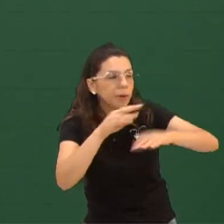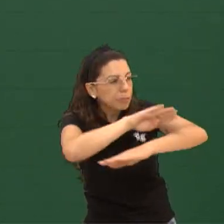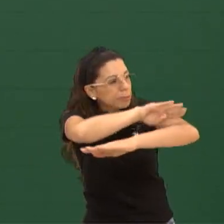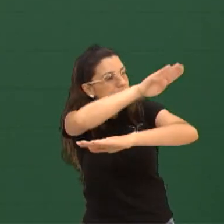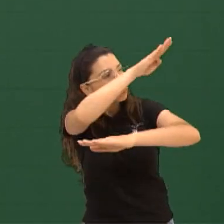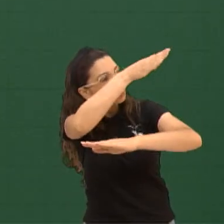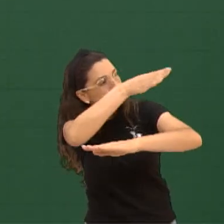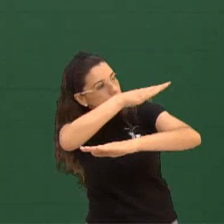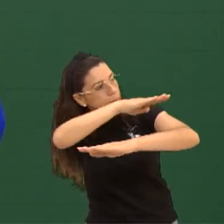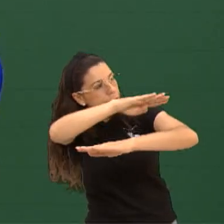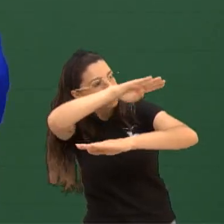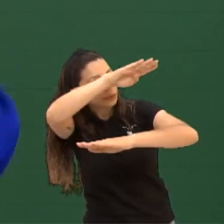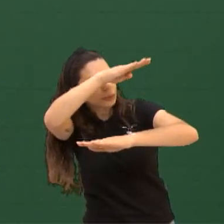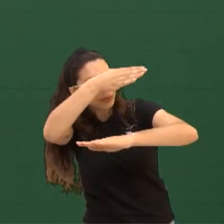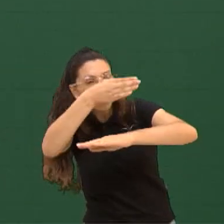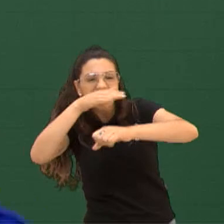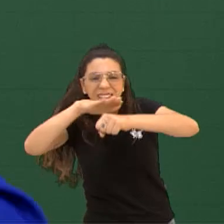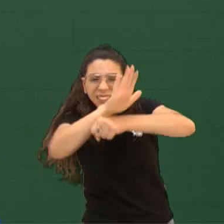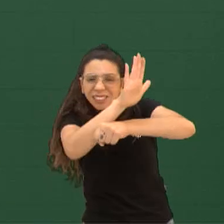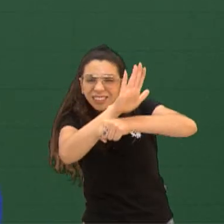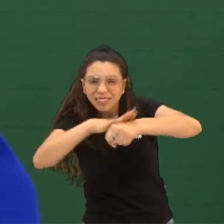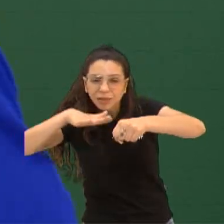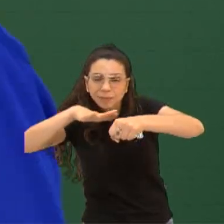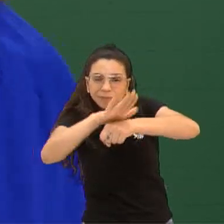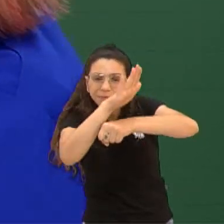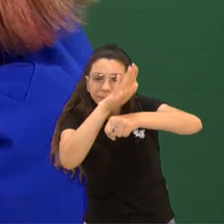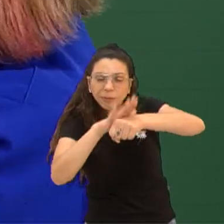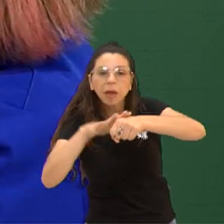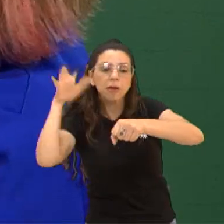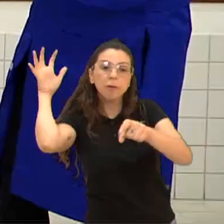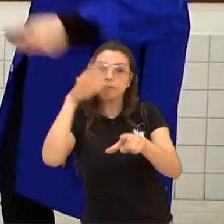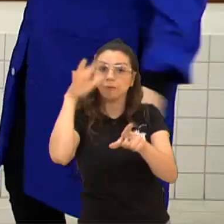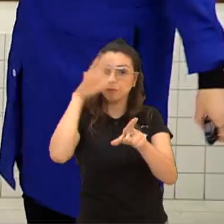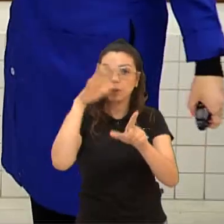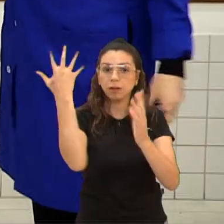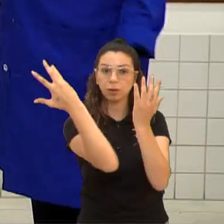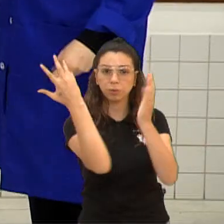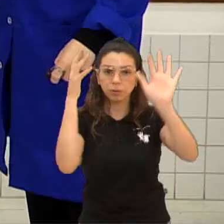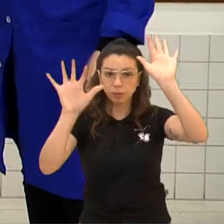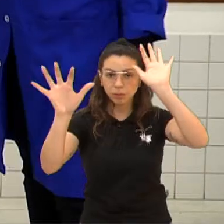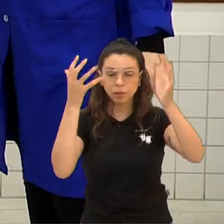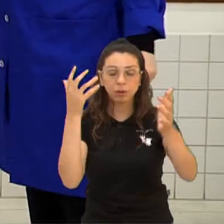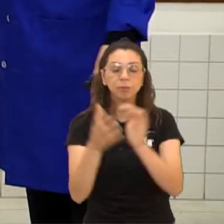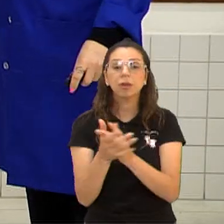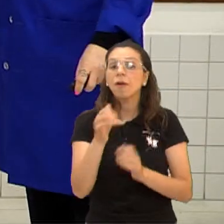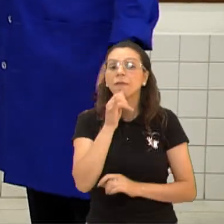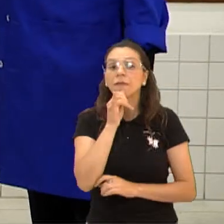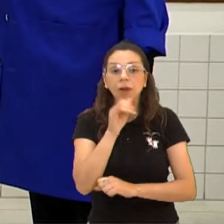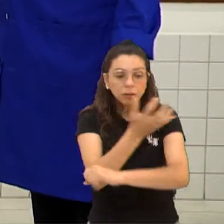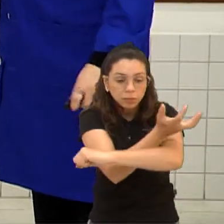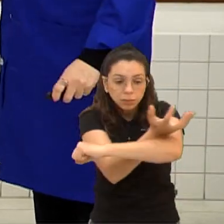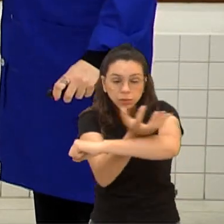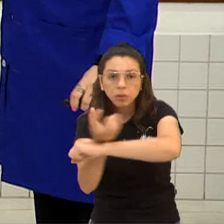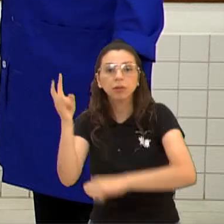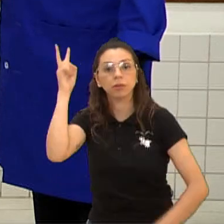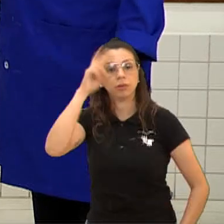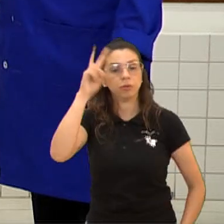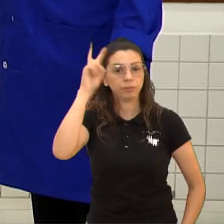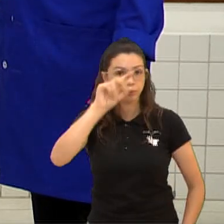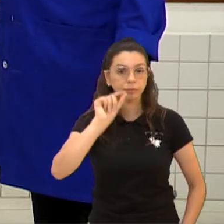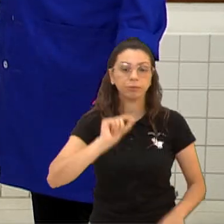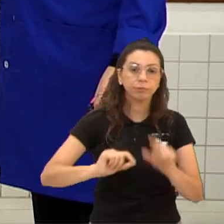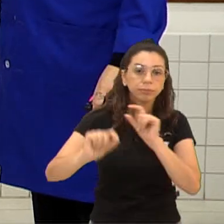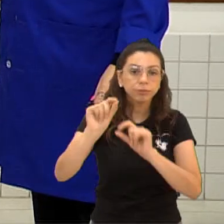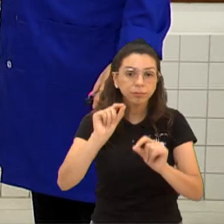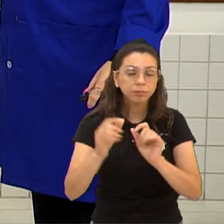né, já aplanada, né, desgastada pelo tempo. Né, quando professora? a gente fala de relevo, lembrem, para vocês não esquecerem,